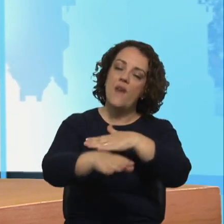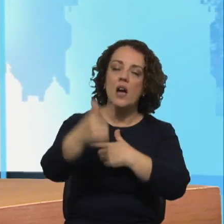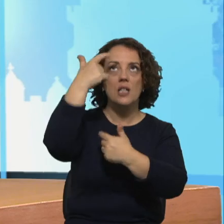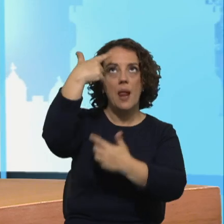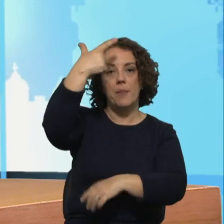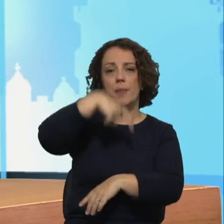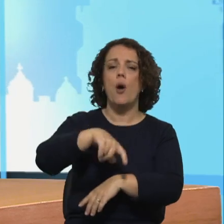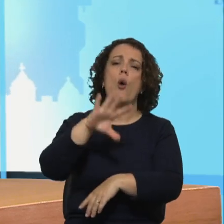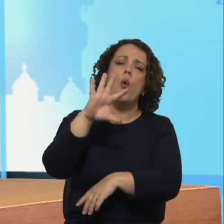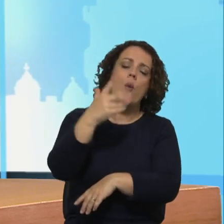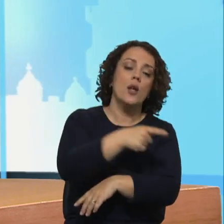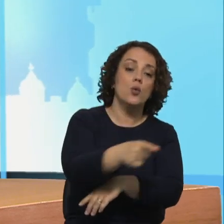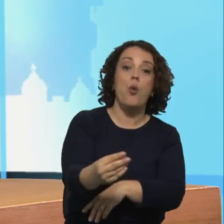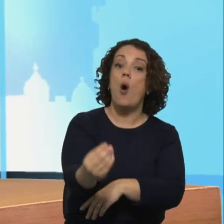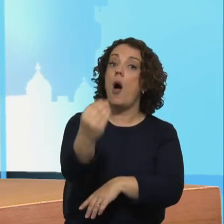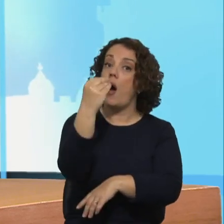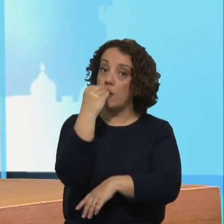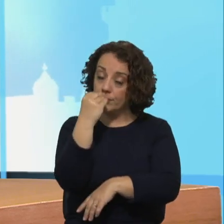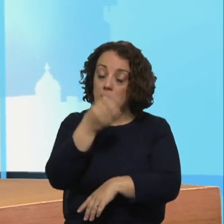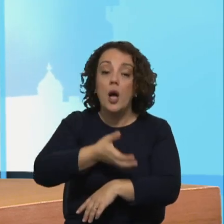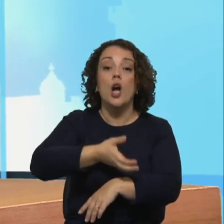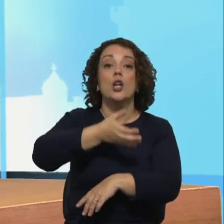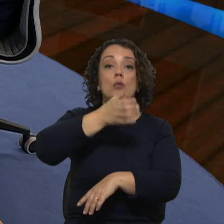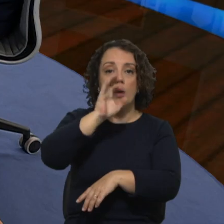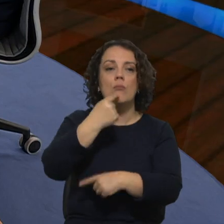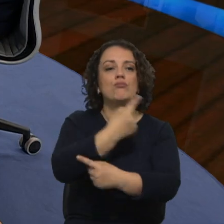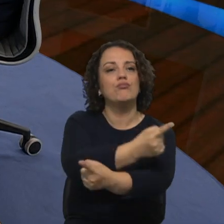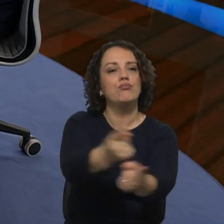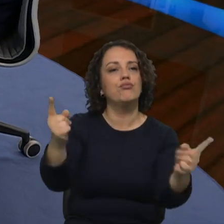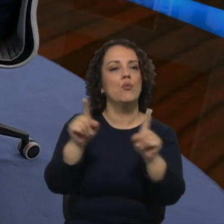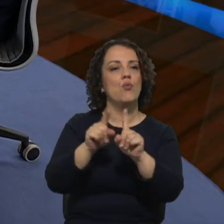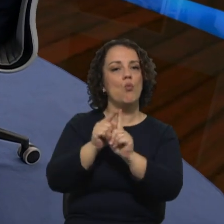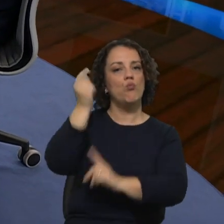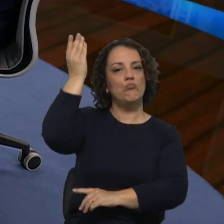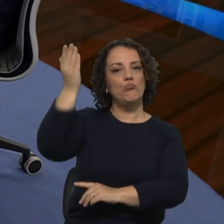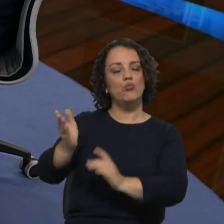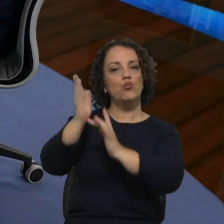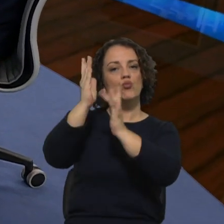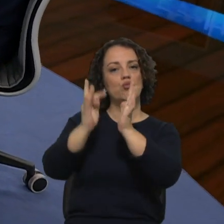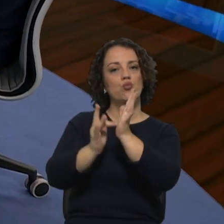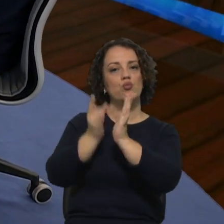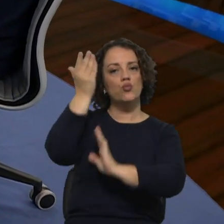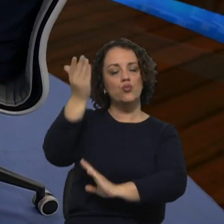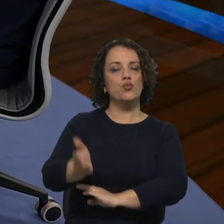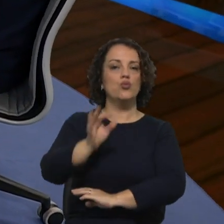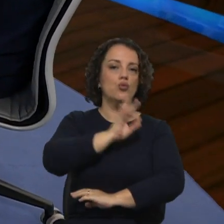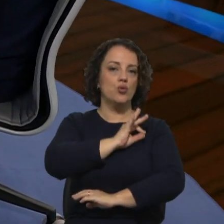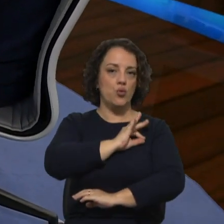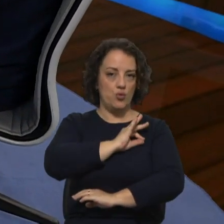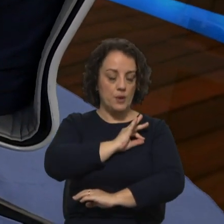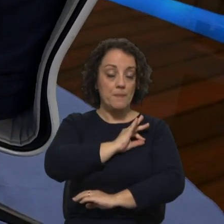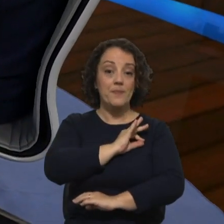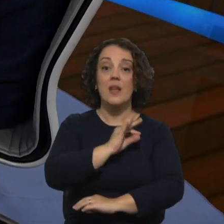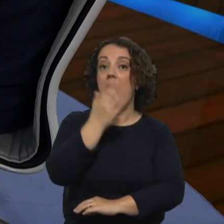este pão e beberdes este cálice, anunciareis a morte do Senhor até que ele venha, como dirá depois o apóstolo. E, portanto, há um anúncio de que, além do